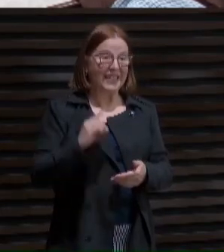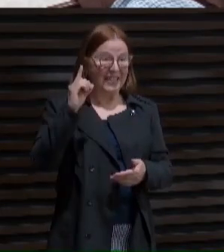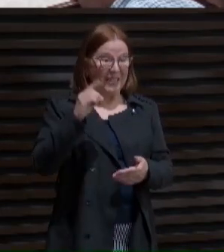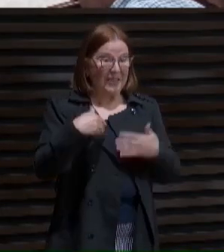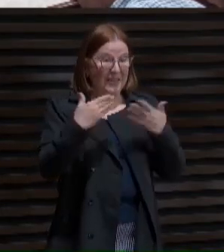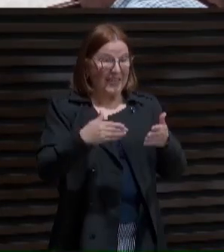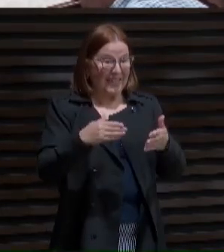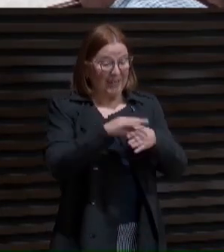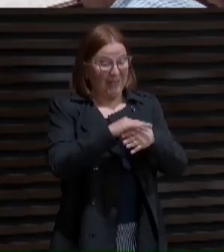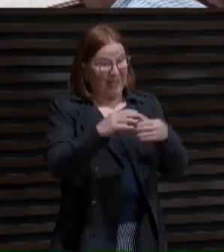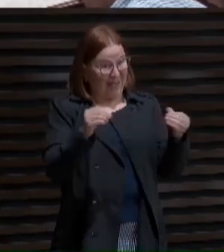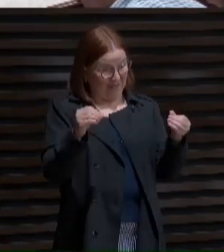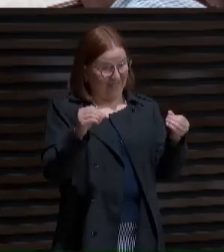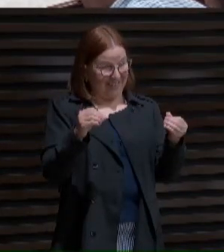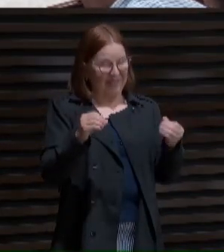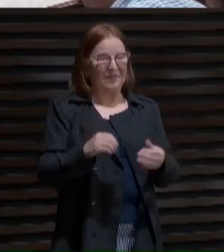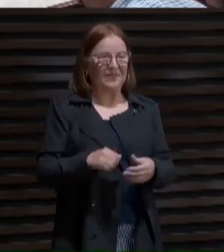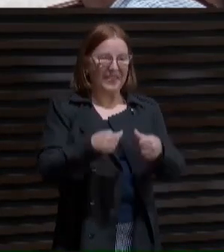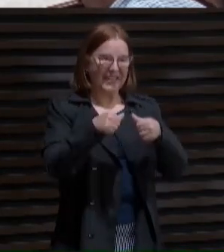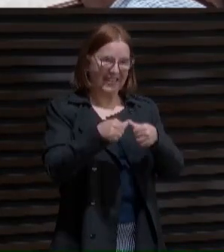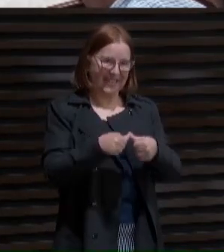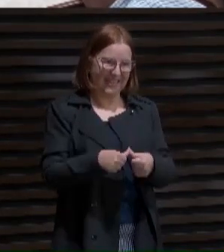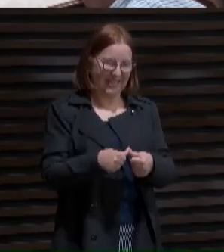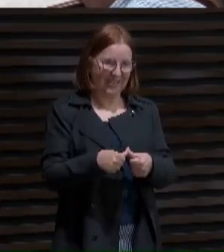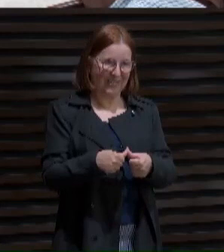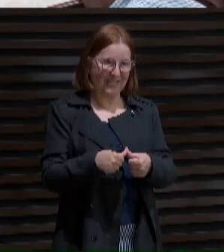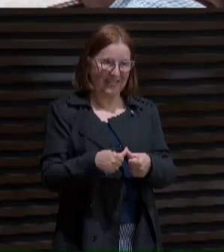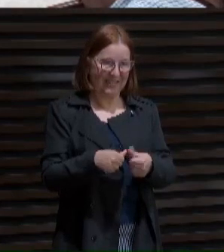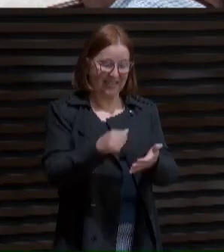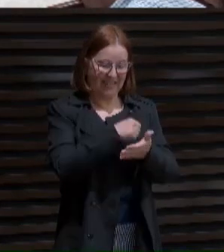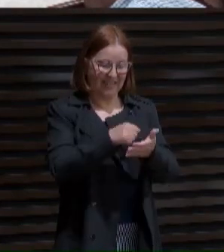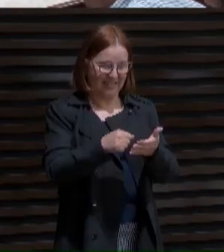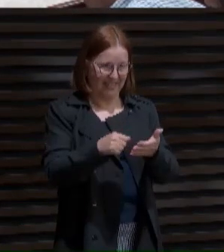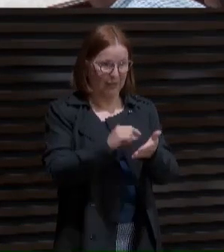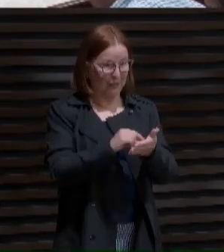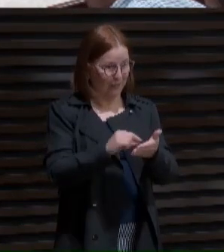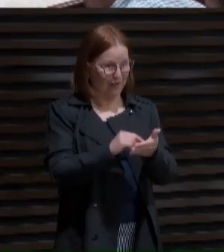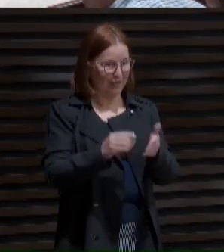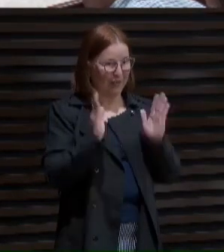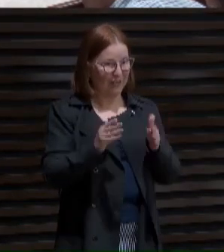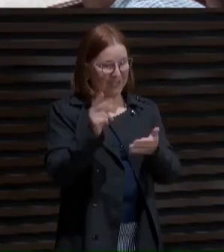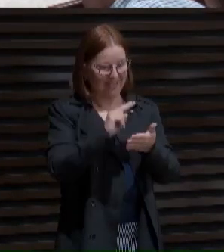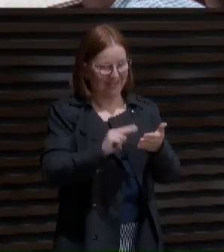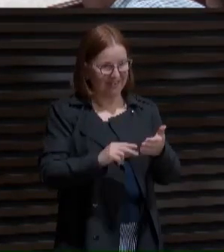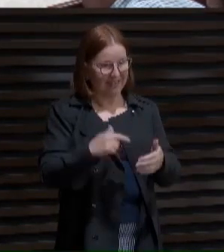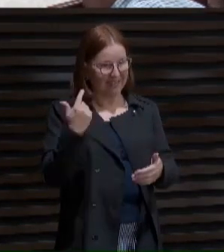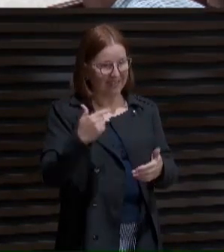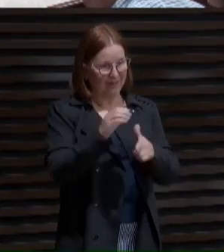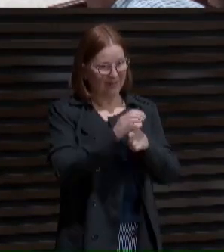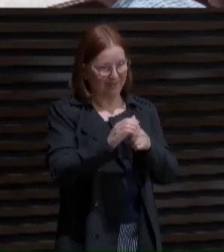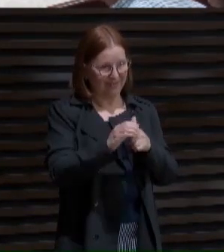possível. E isso está exatamente nos versículos que nós lemos inicialmente, de 2 Coríntios capítulo